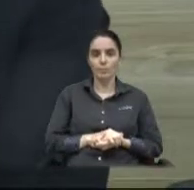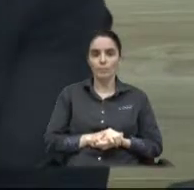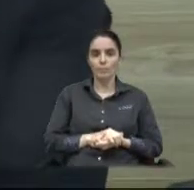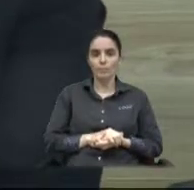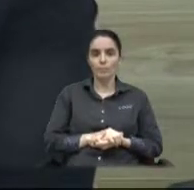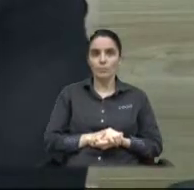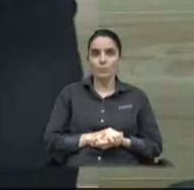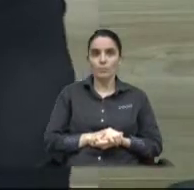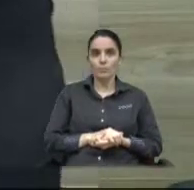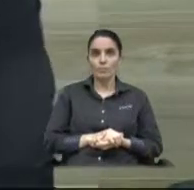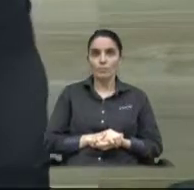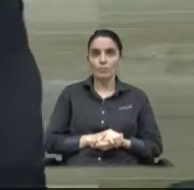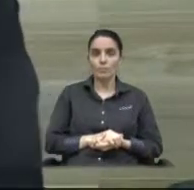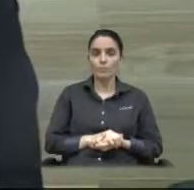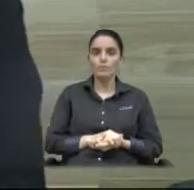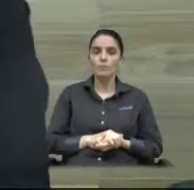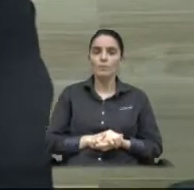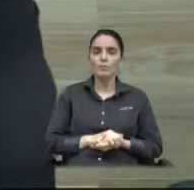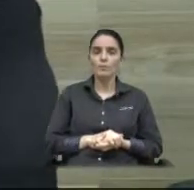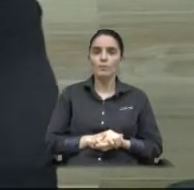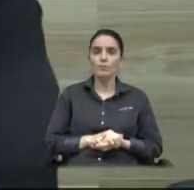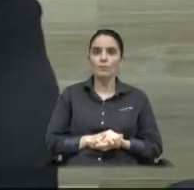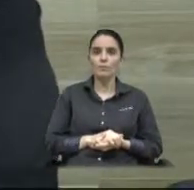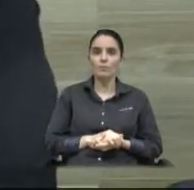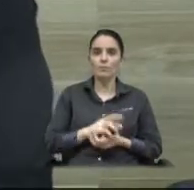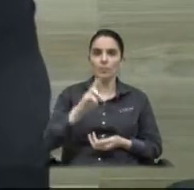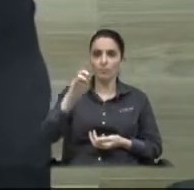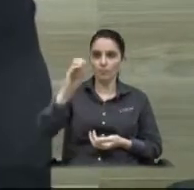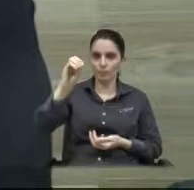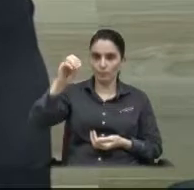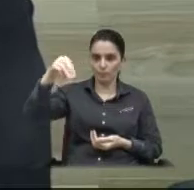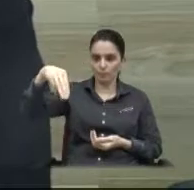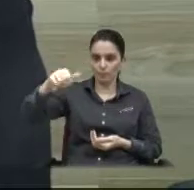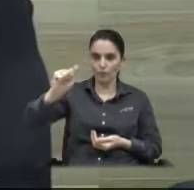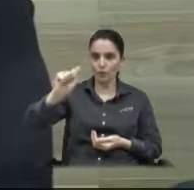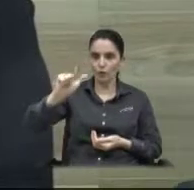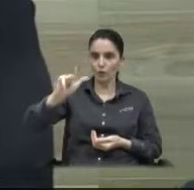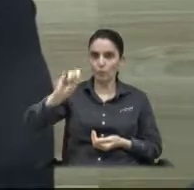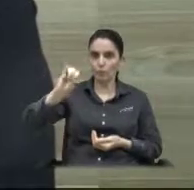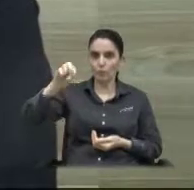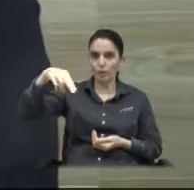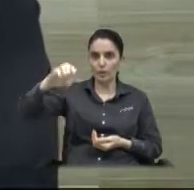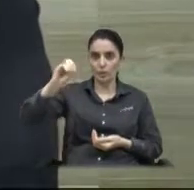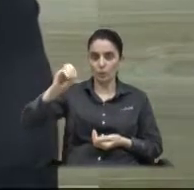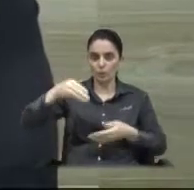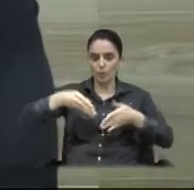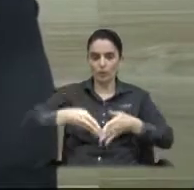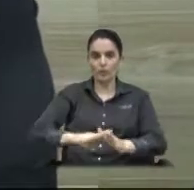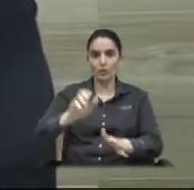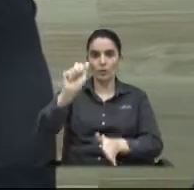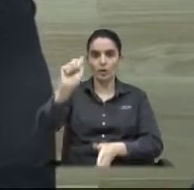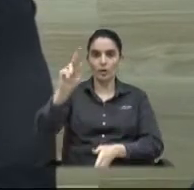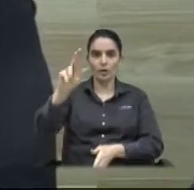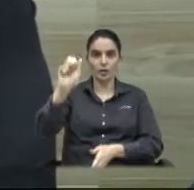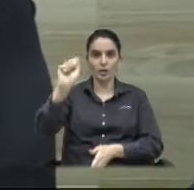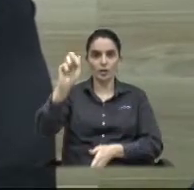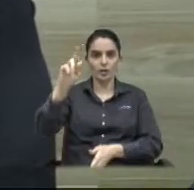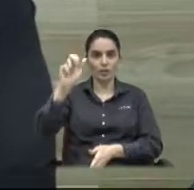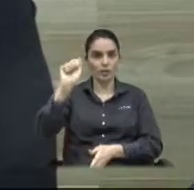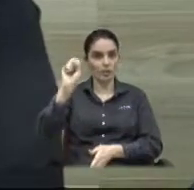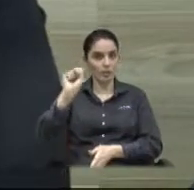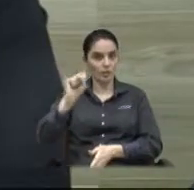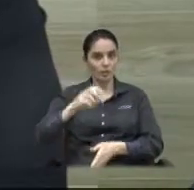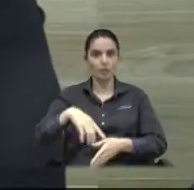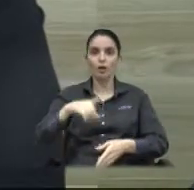o meu pedido a vocês que sejam favoráveis. Dr. Romalino Marques, ele é natural de Araras, e seus pais tiveram